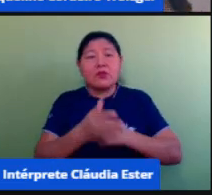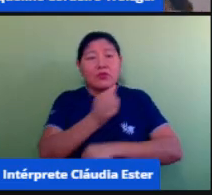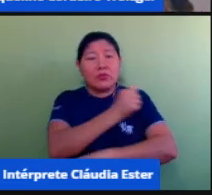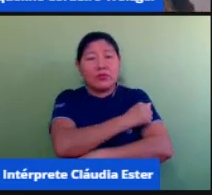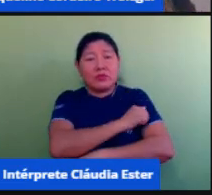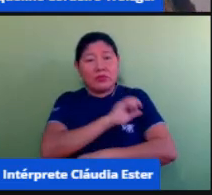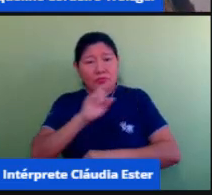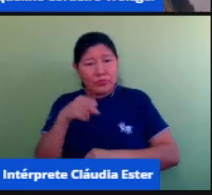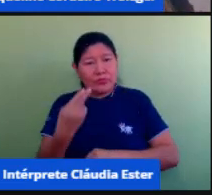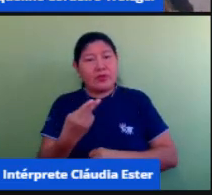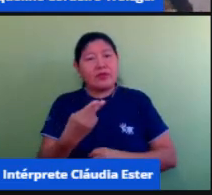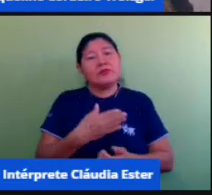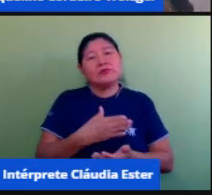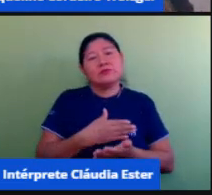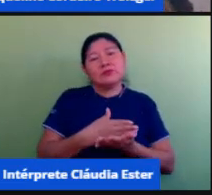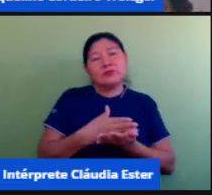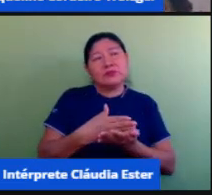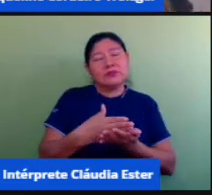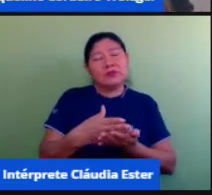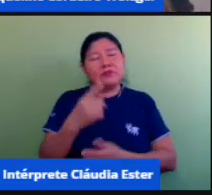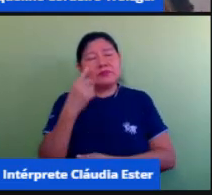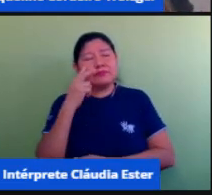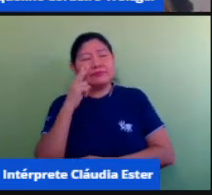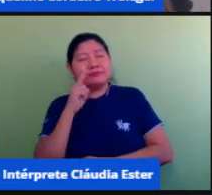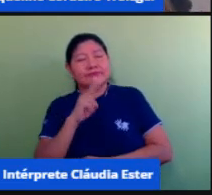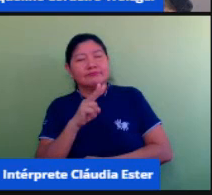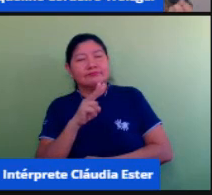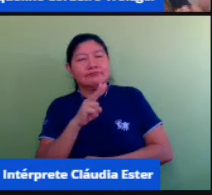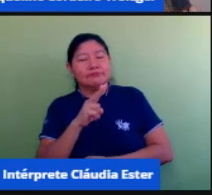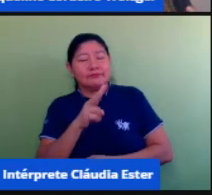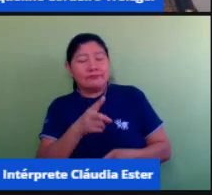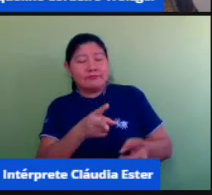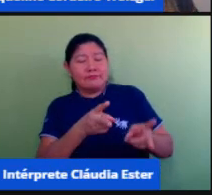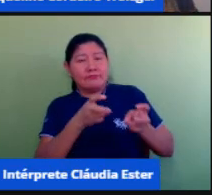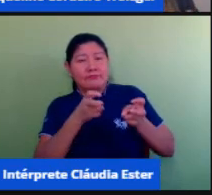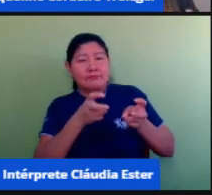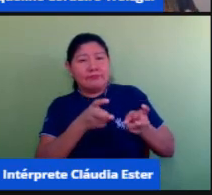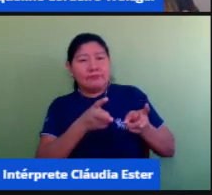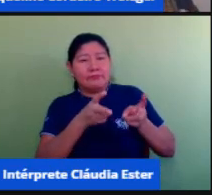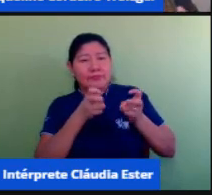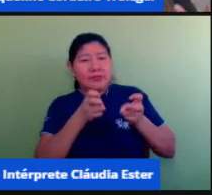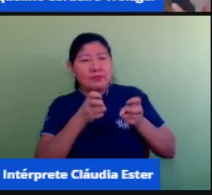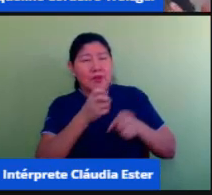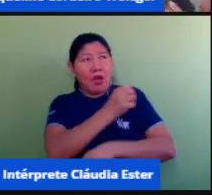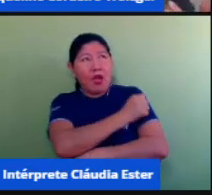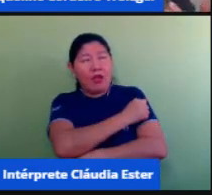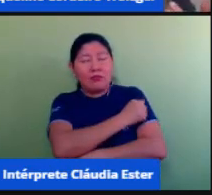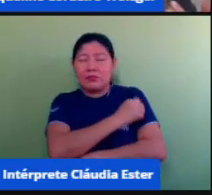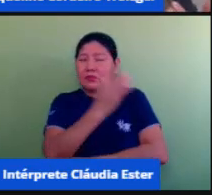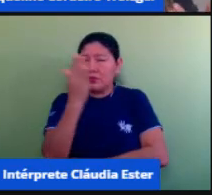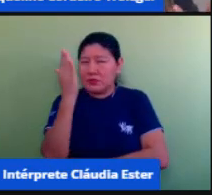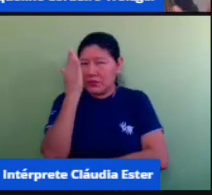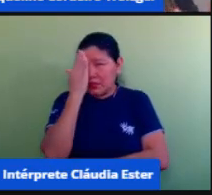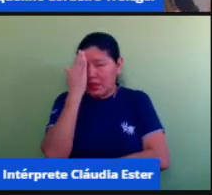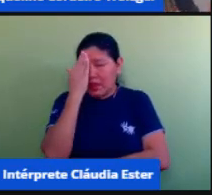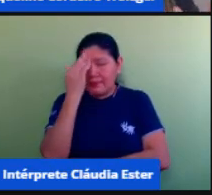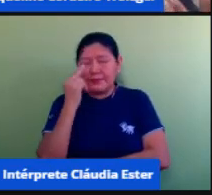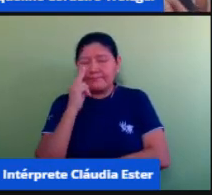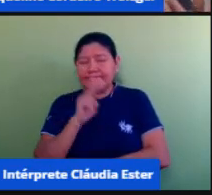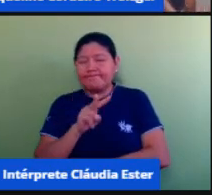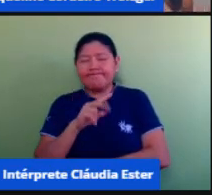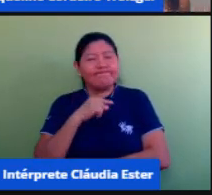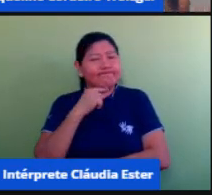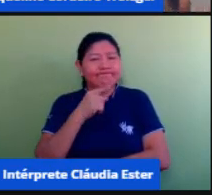quê? Retomando aquilo que o aluno ele sabia e no momento daquela dificuldade ele não conseguiu